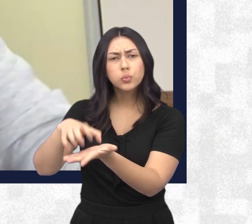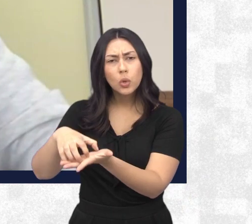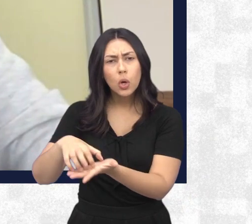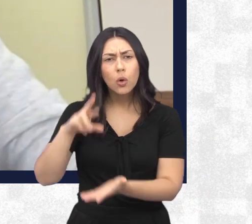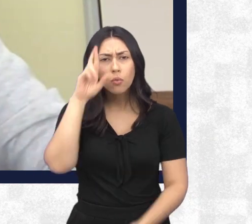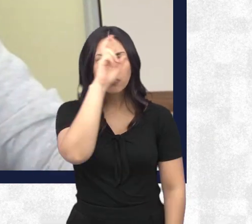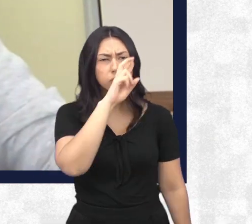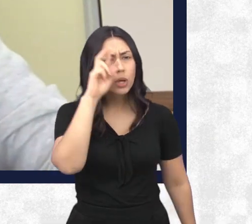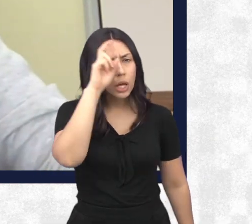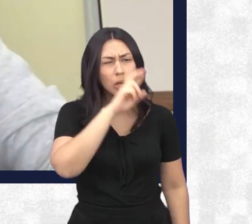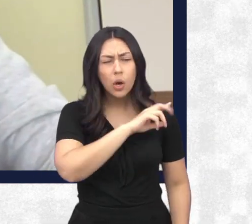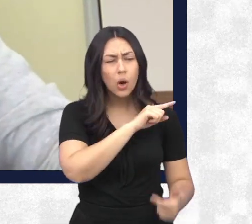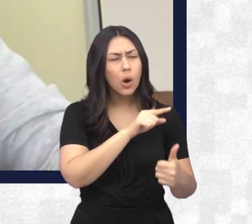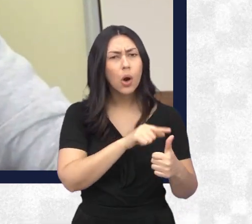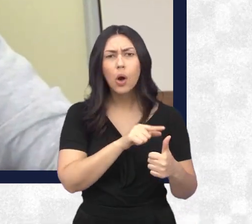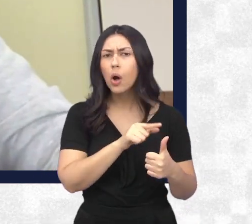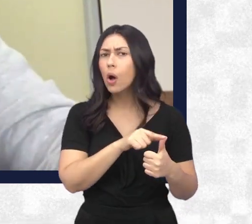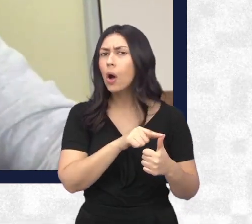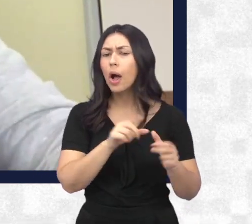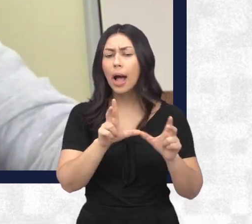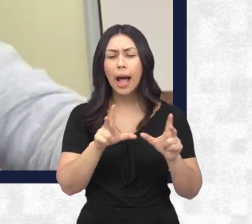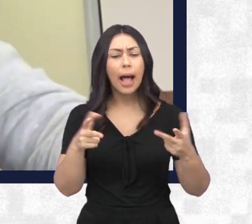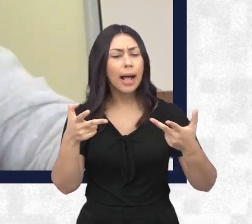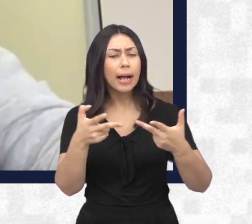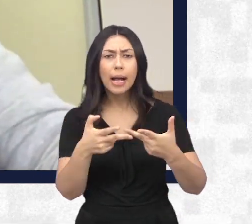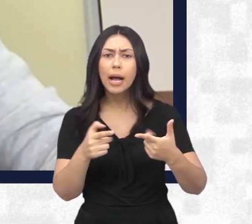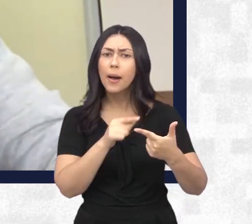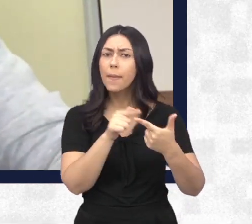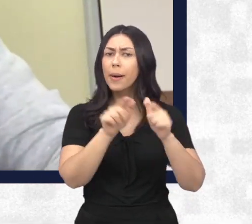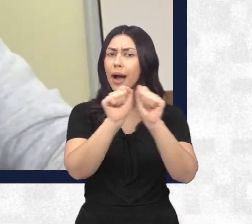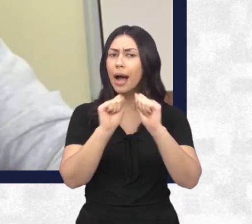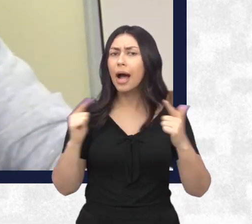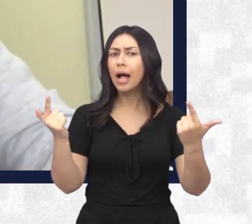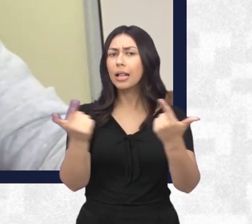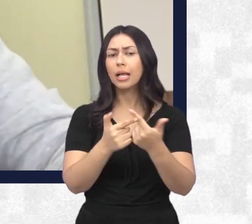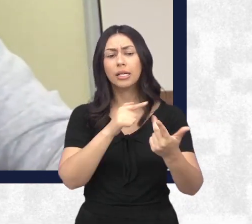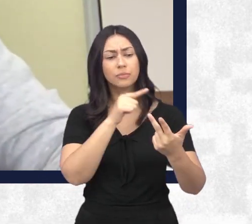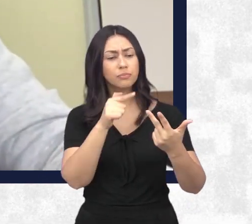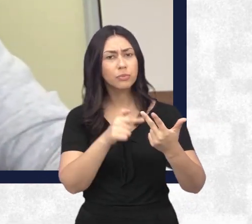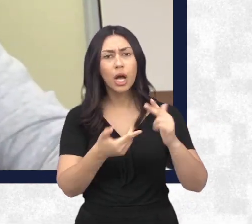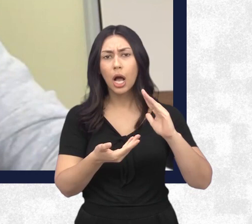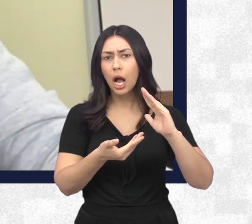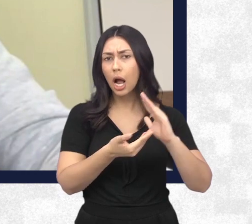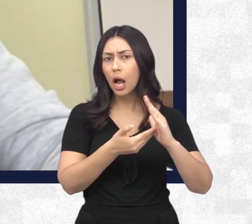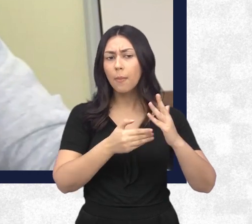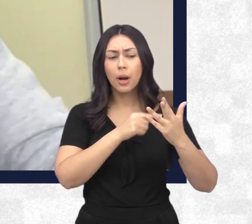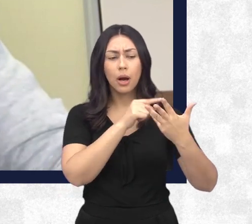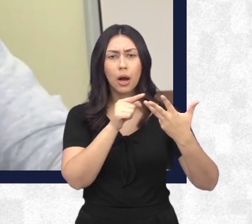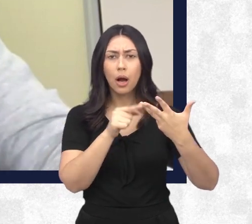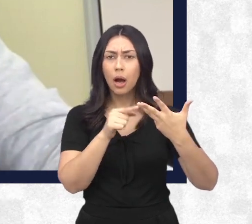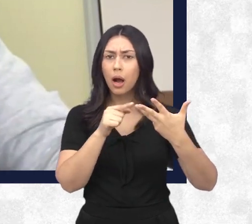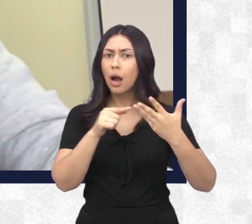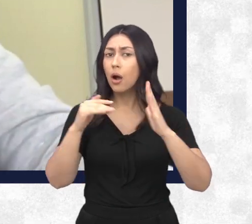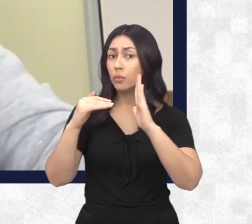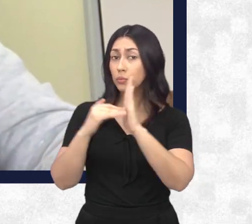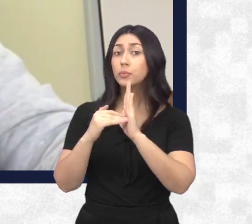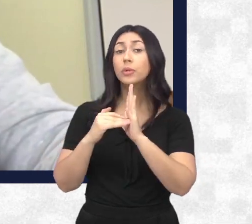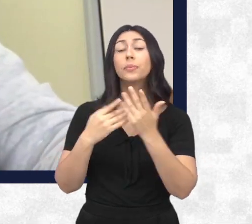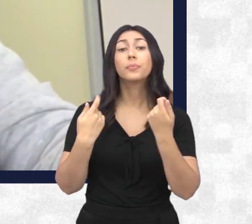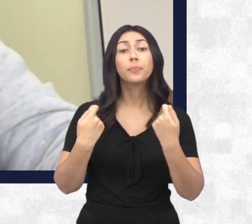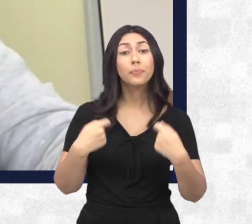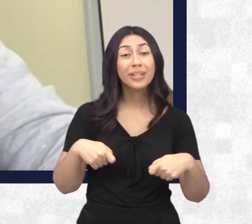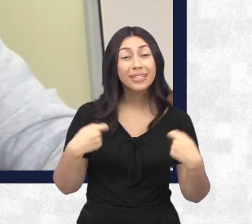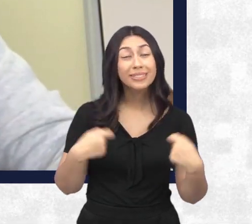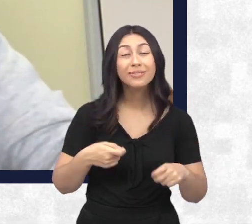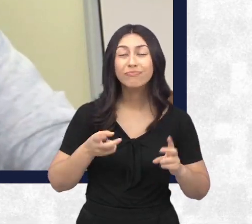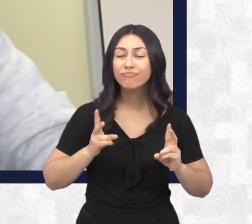órgãos fiscalizadores, Câmara Municipal, a Assembleia Legislativa, a Câmara Federal e também o Senado, que